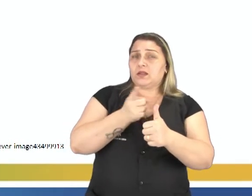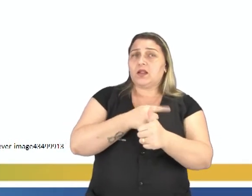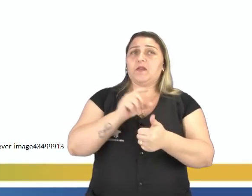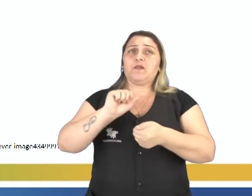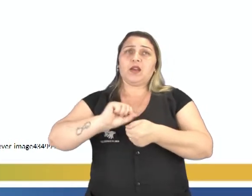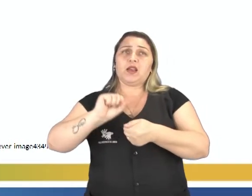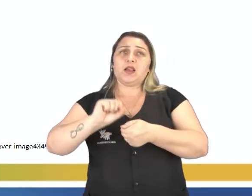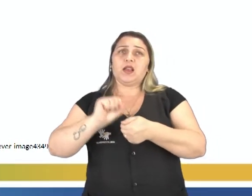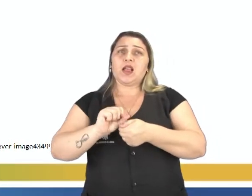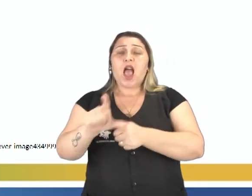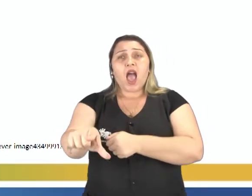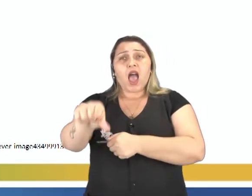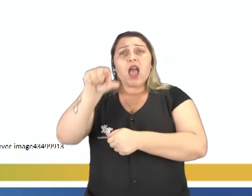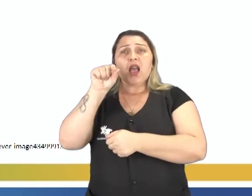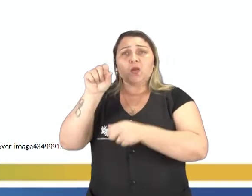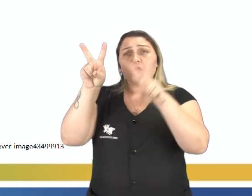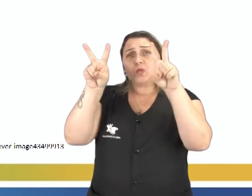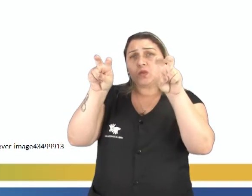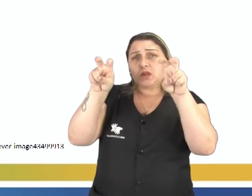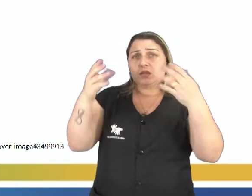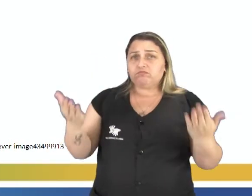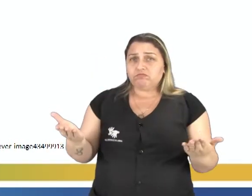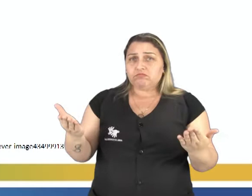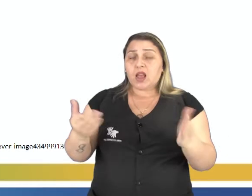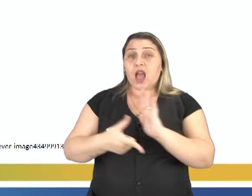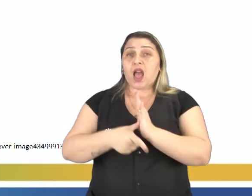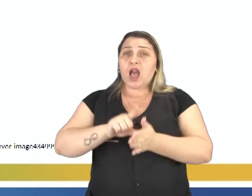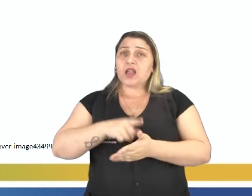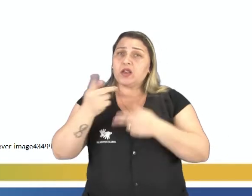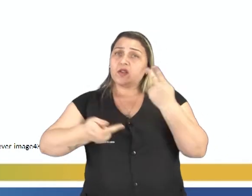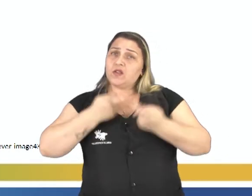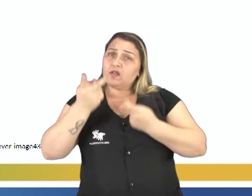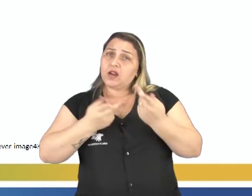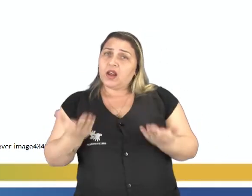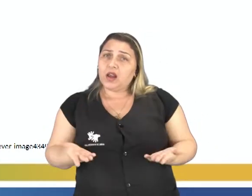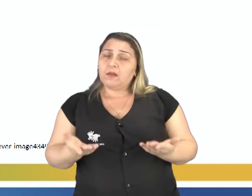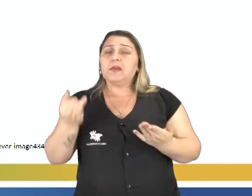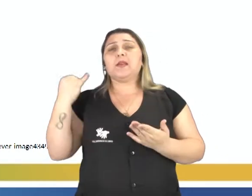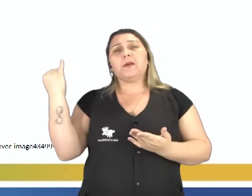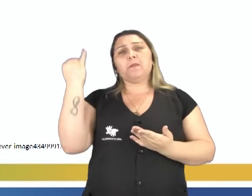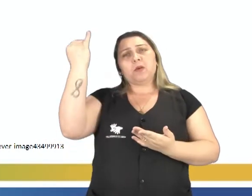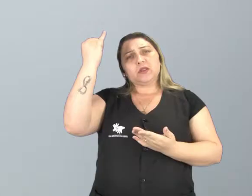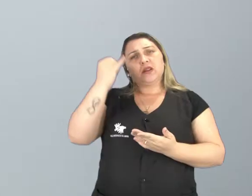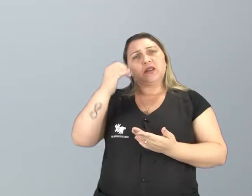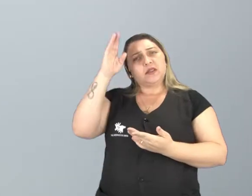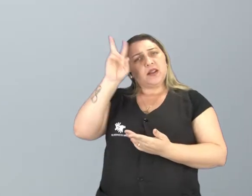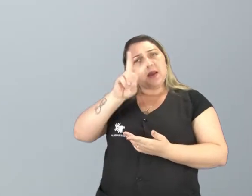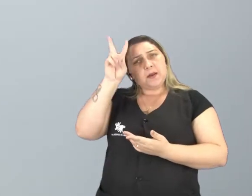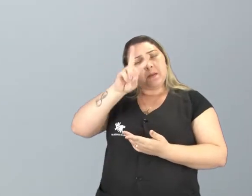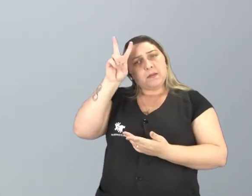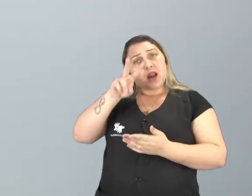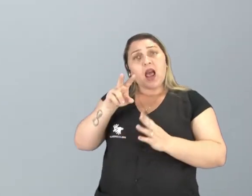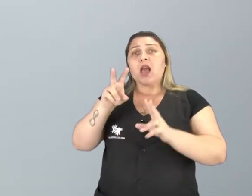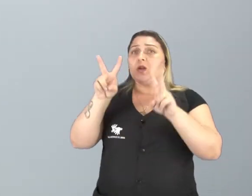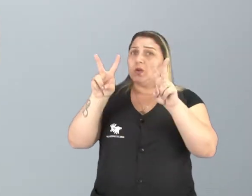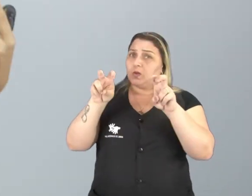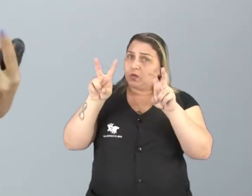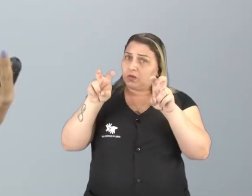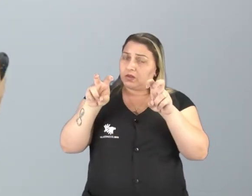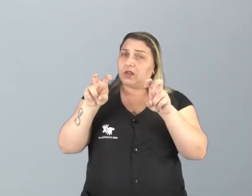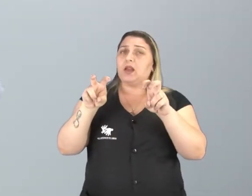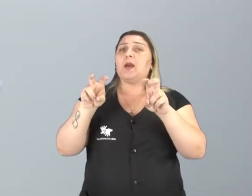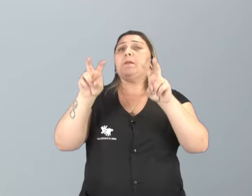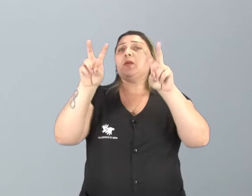e definição do tema. Antes de falarmos sobre isso, é importante ressaltar que o tema e o título são